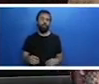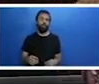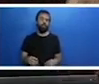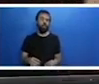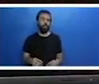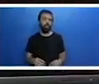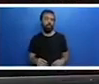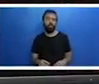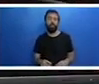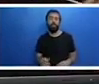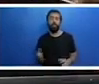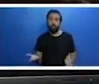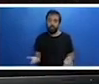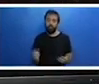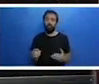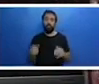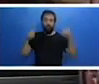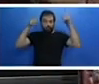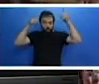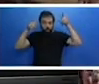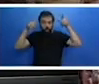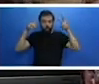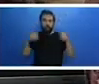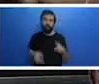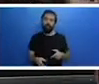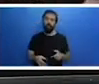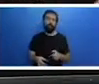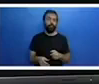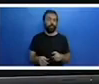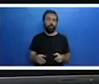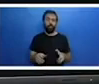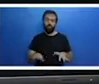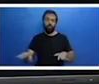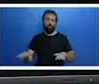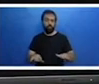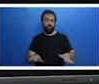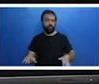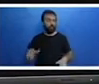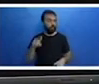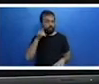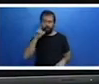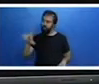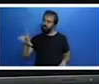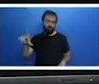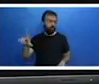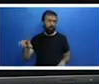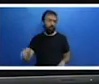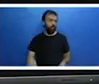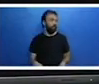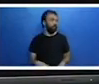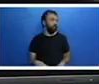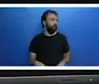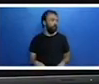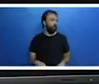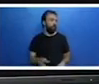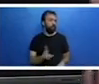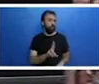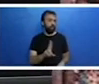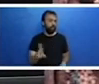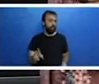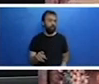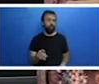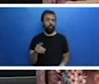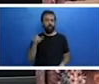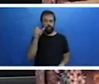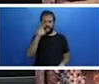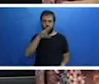rainha branca pega. Então, não tem escapatória, xeque-mate no rei preto. Nome das peças, nós temos o